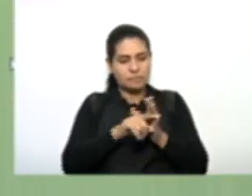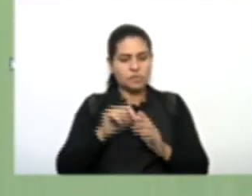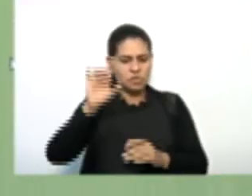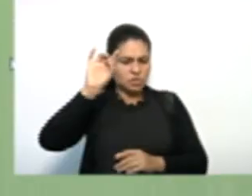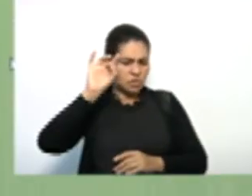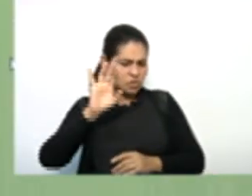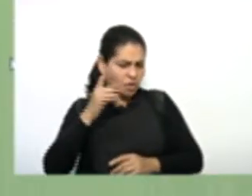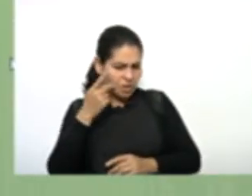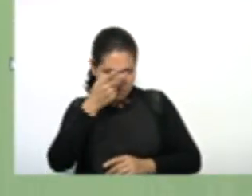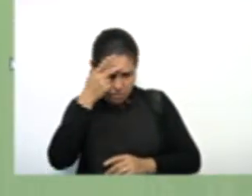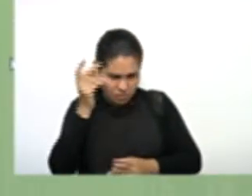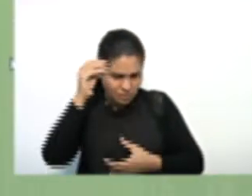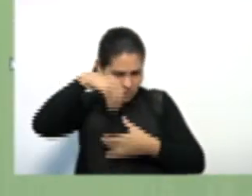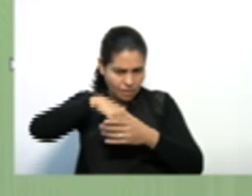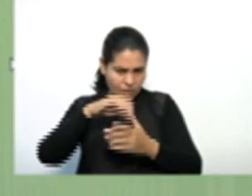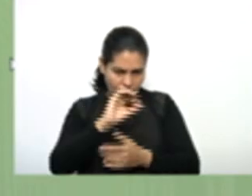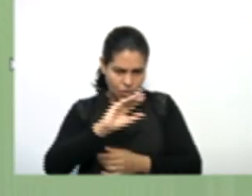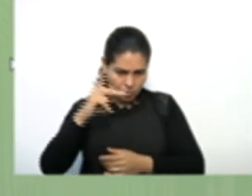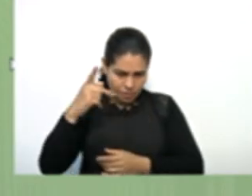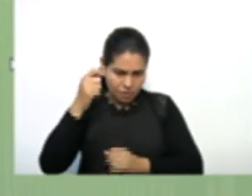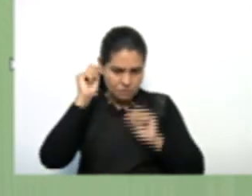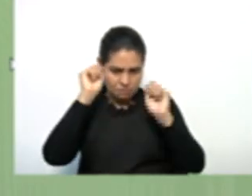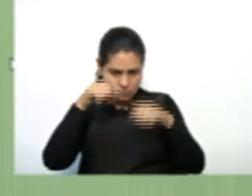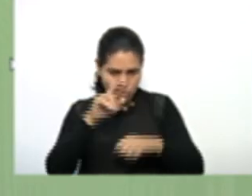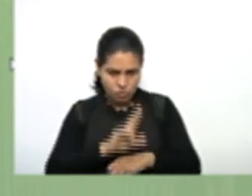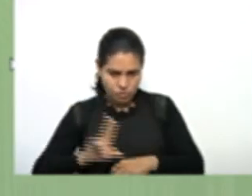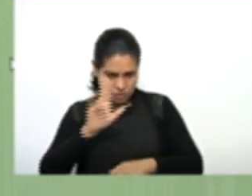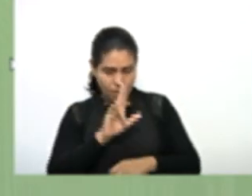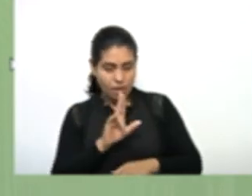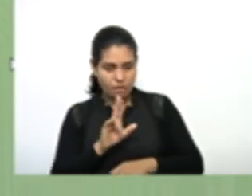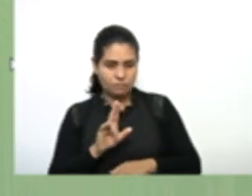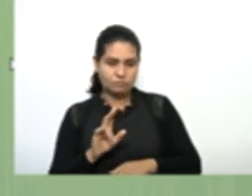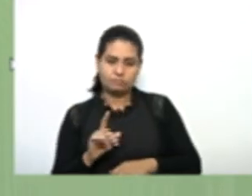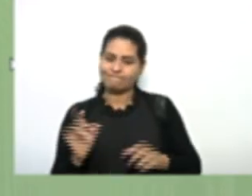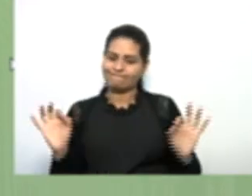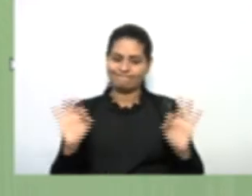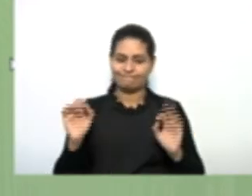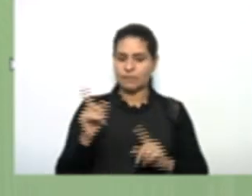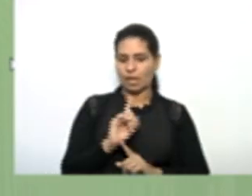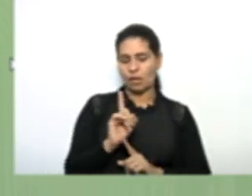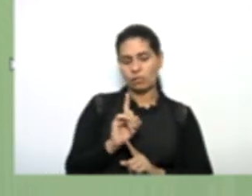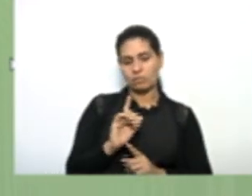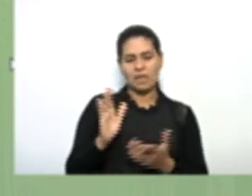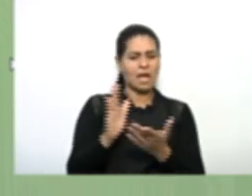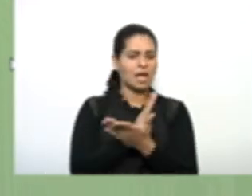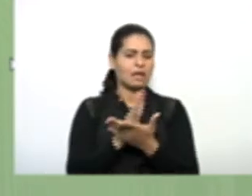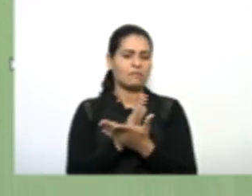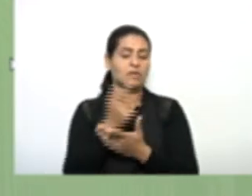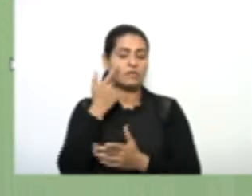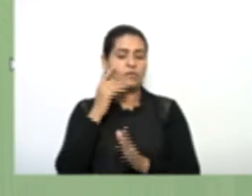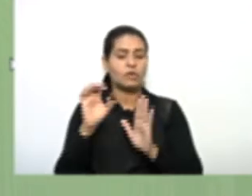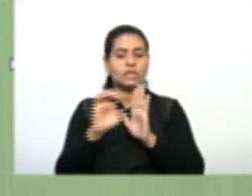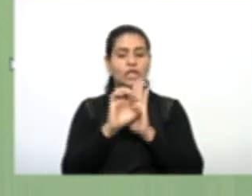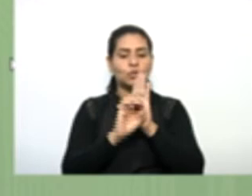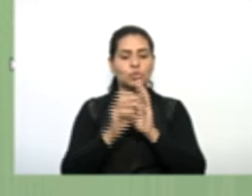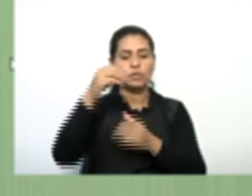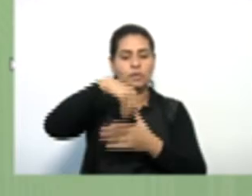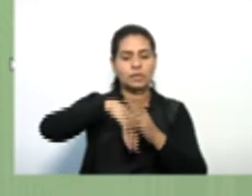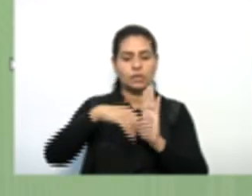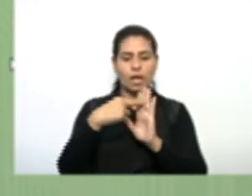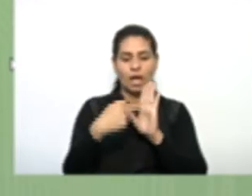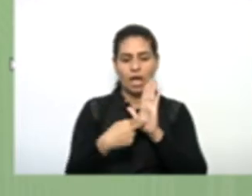os cooperados podem usufruir dos serviços prestados por uma cooperativa? Normalmente não. Vai depender do que está definido no estatuto, mas